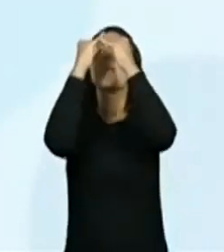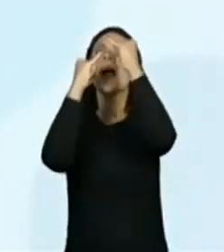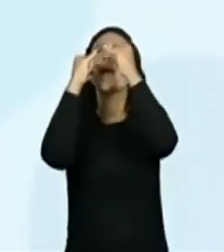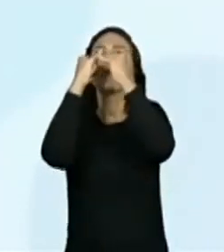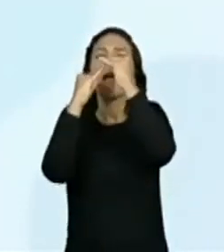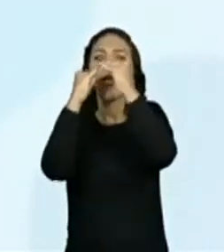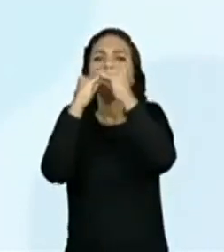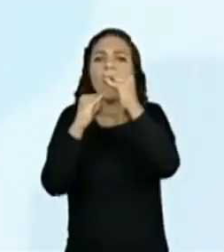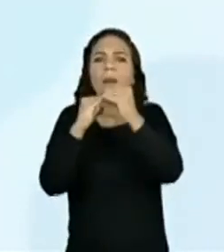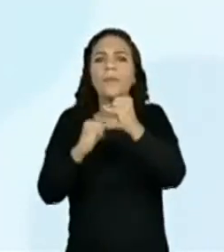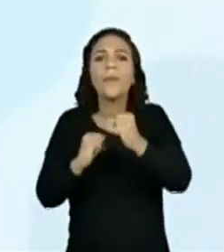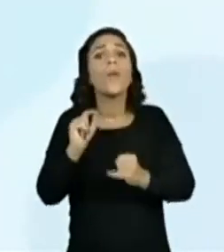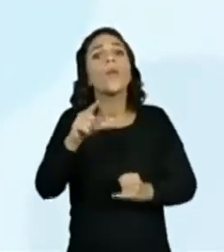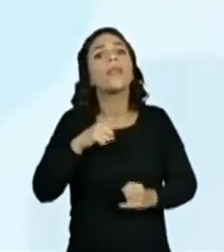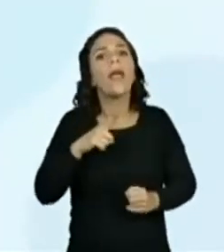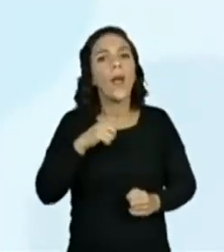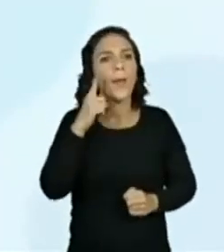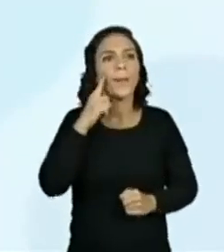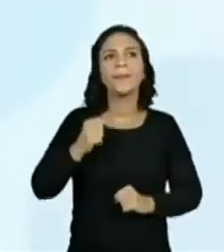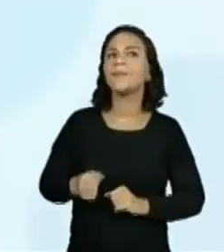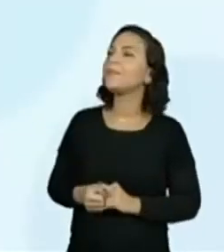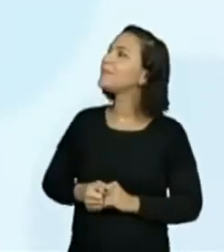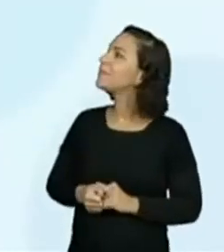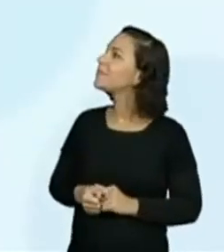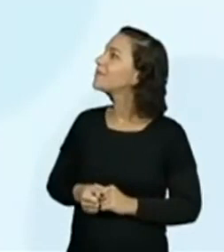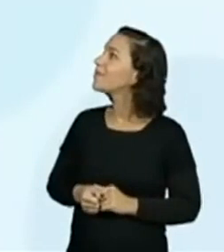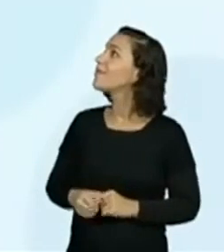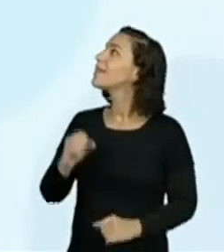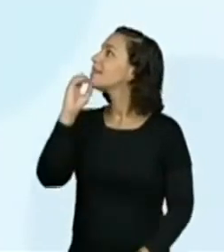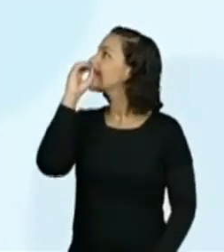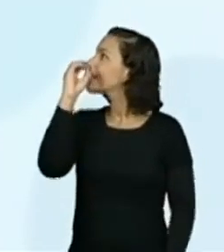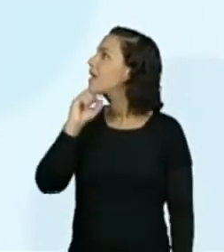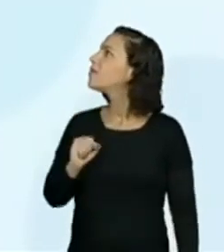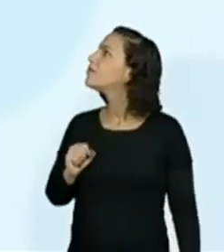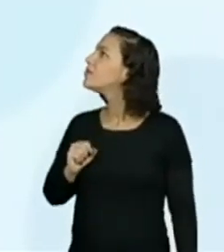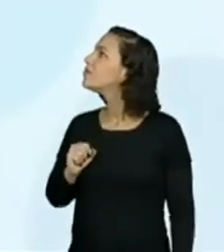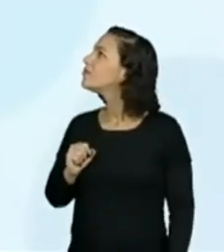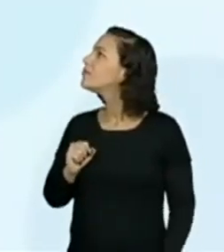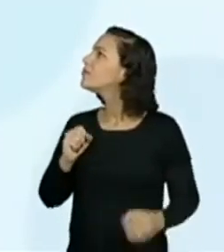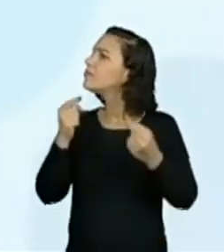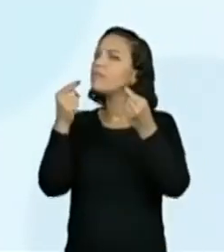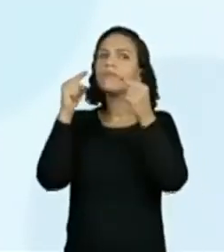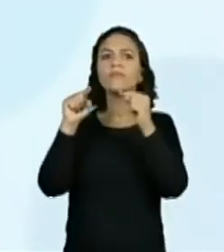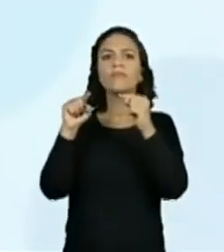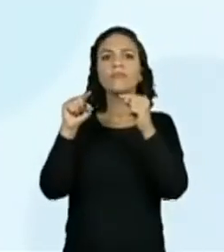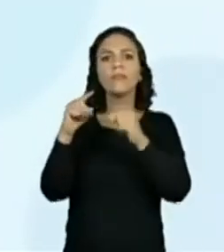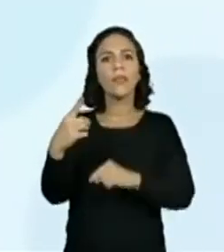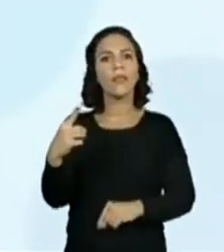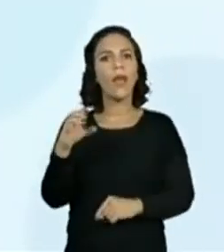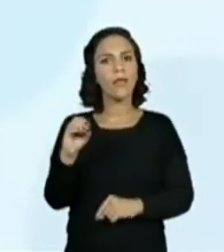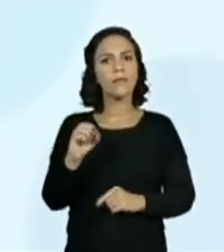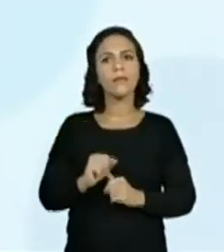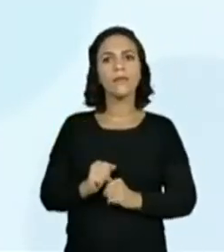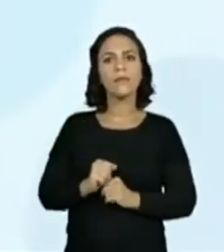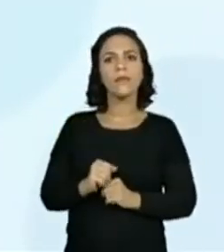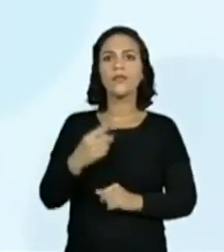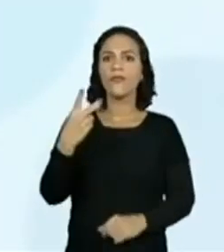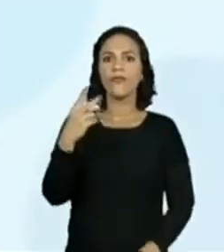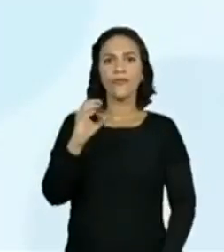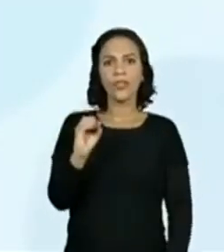coluna? Observe, o primeiro número é o 0. Depois nós temos o 10, o